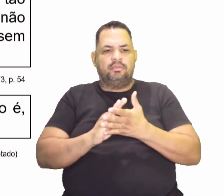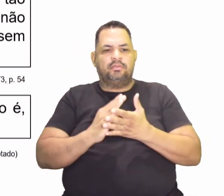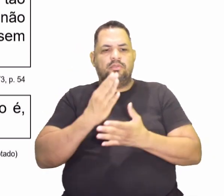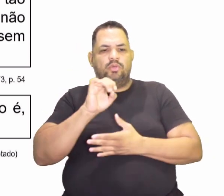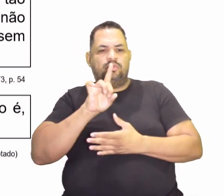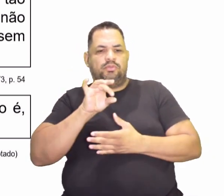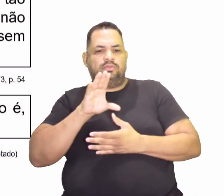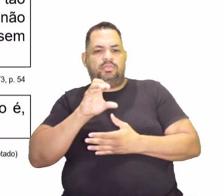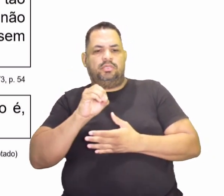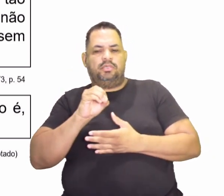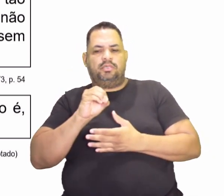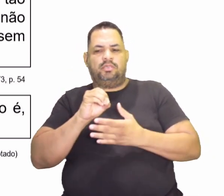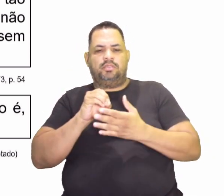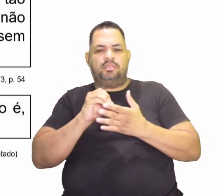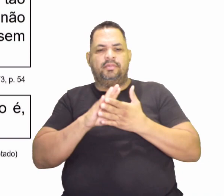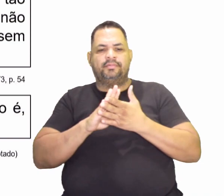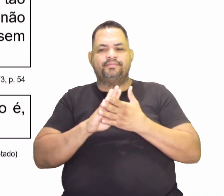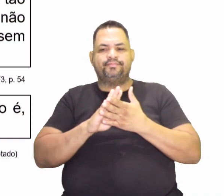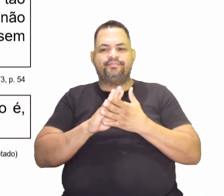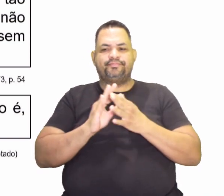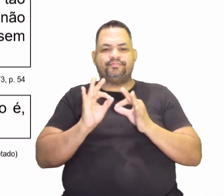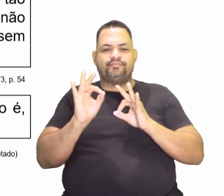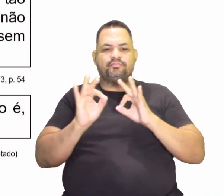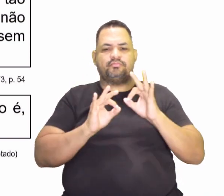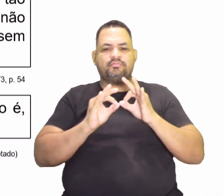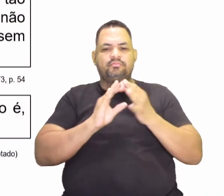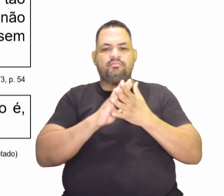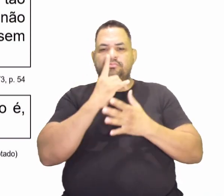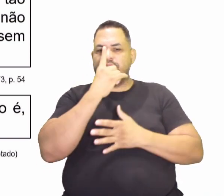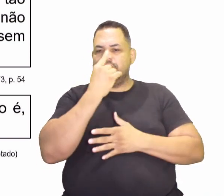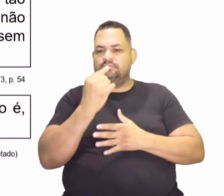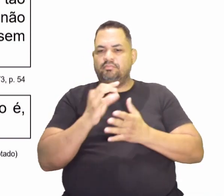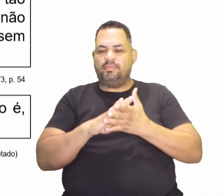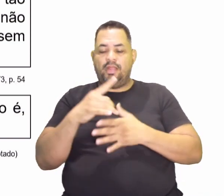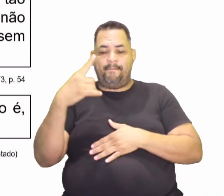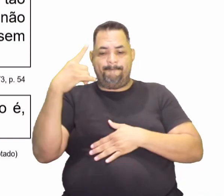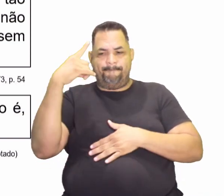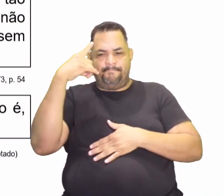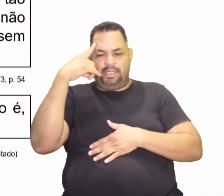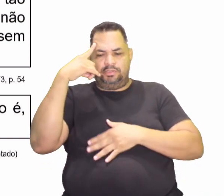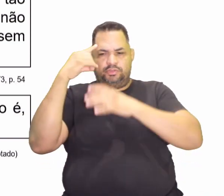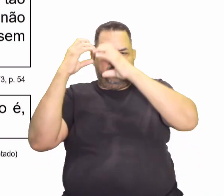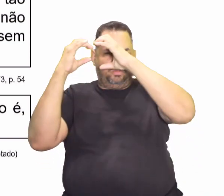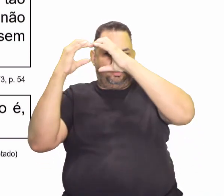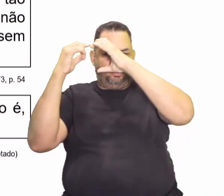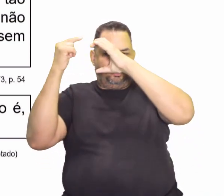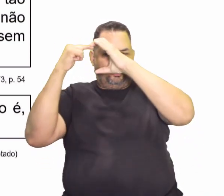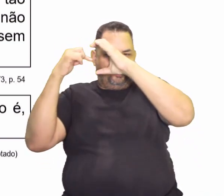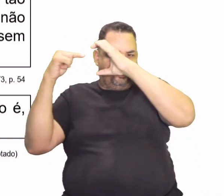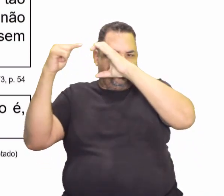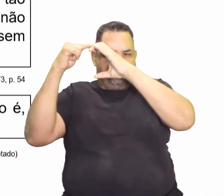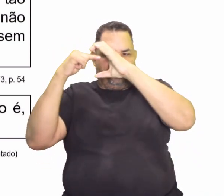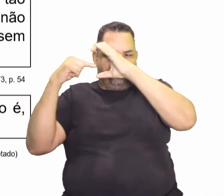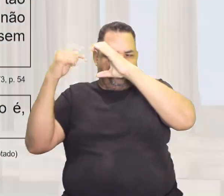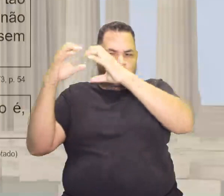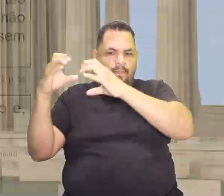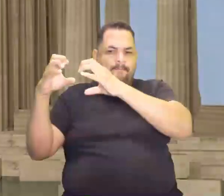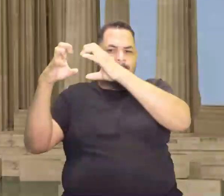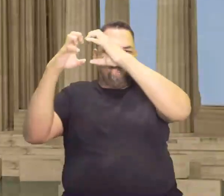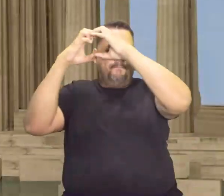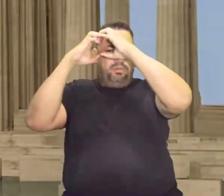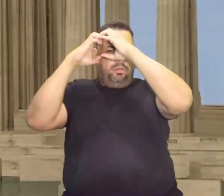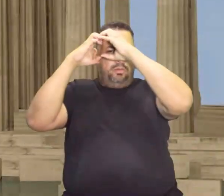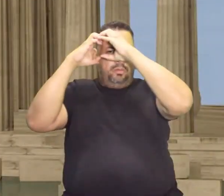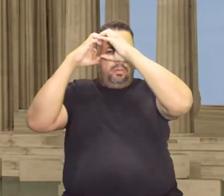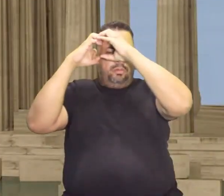de cartesiano, né, de Descartes, é o penso logo existe. Que Descartes queria dizer assim, gente, eu posso duvidar